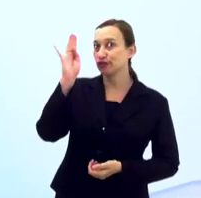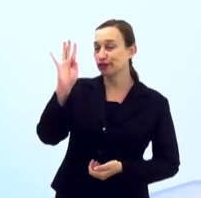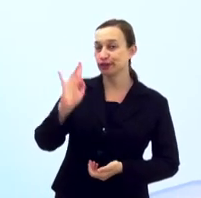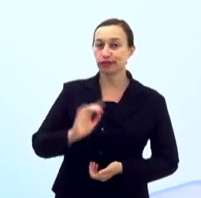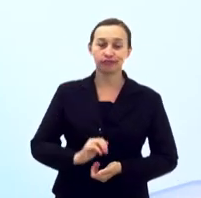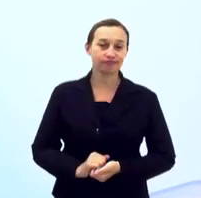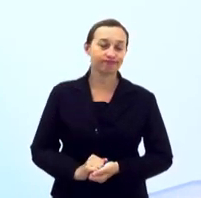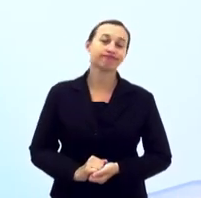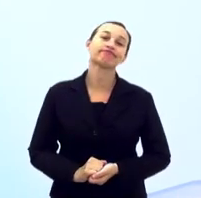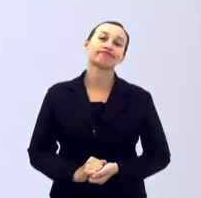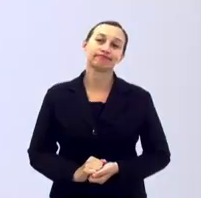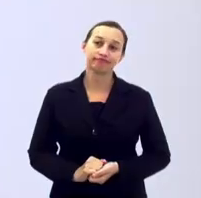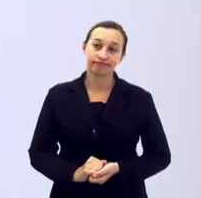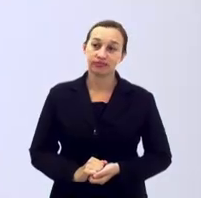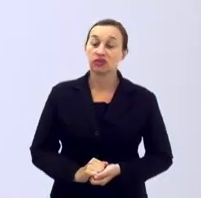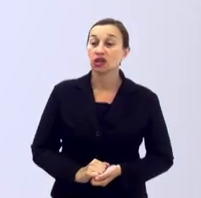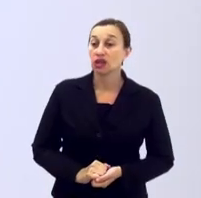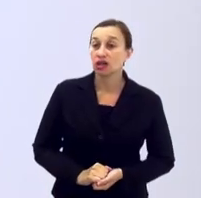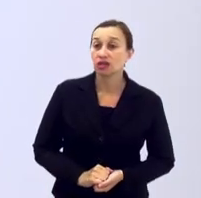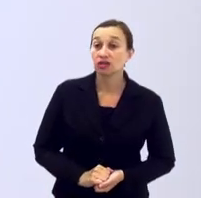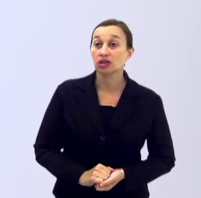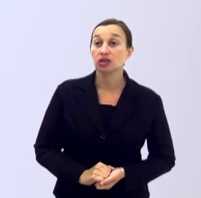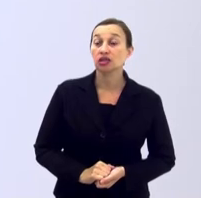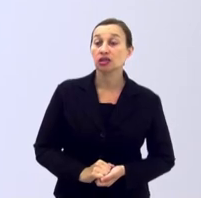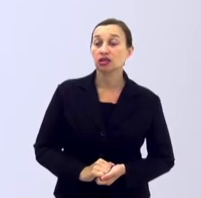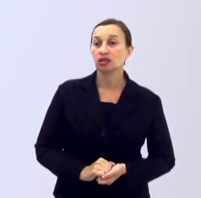ilusão. Falsa, falsa ilusão.